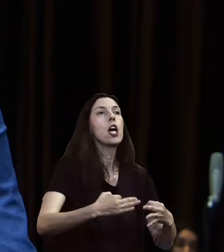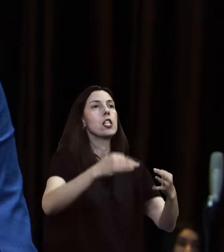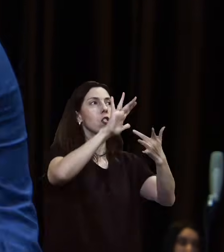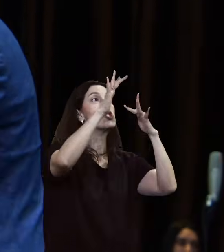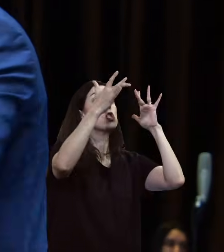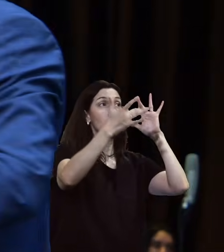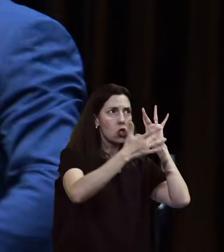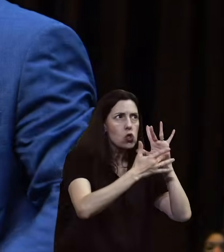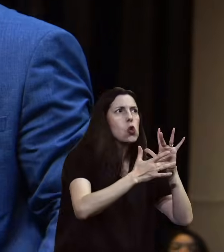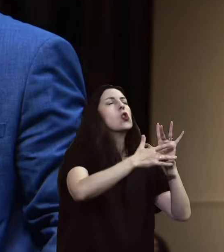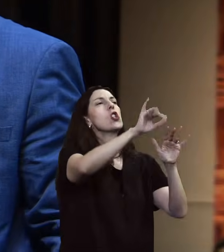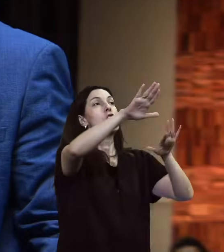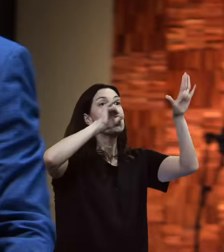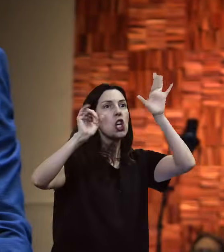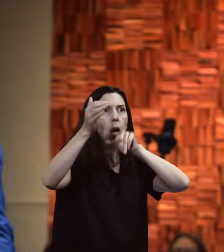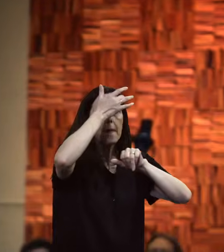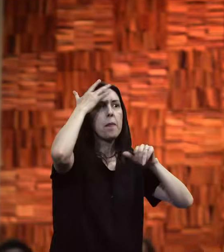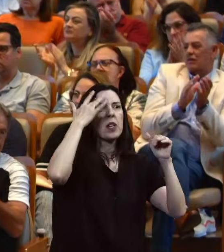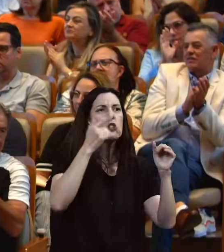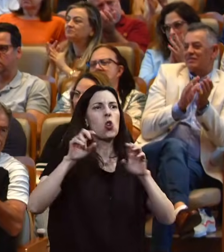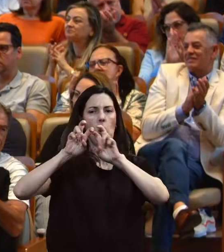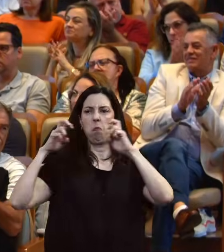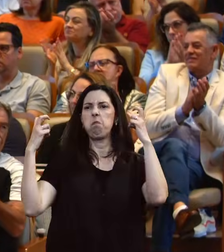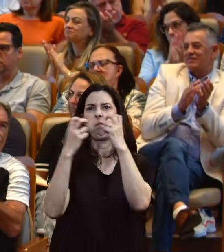vai acontecer.